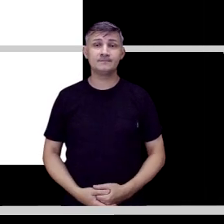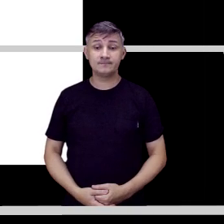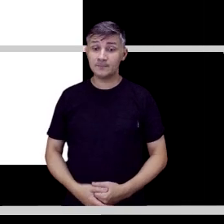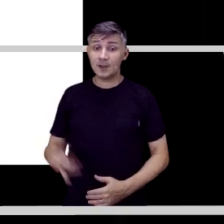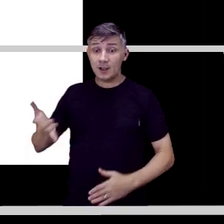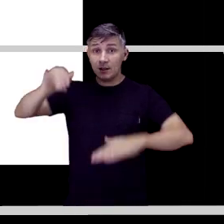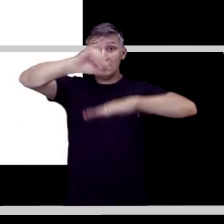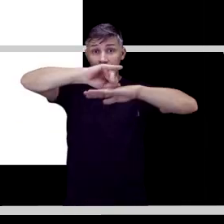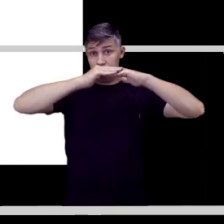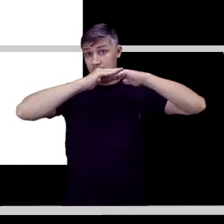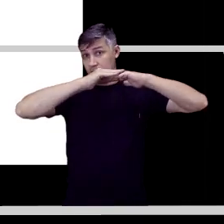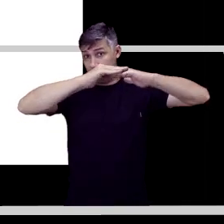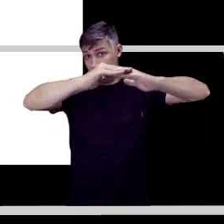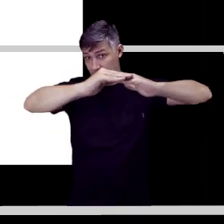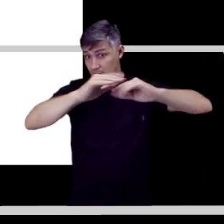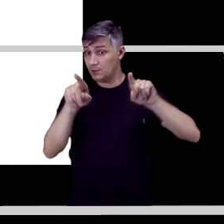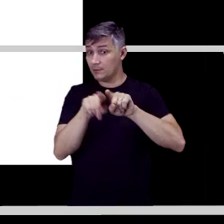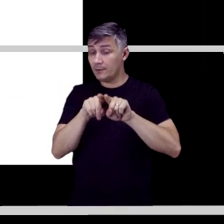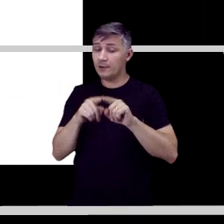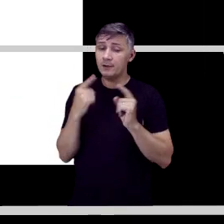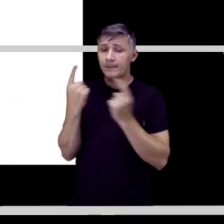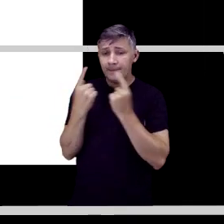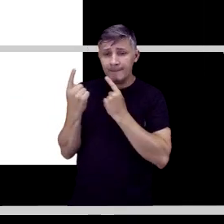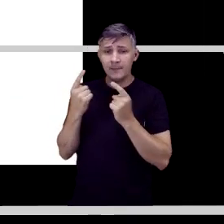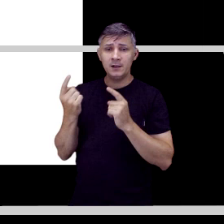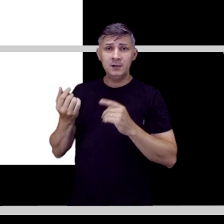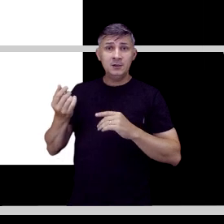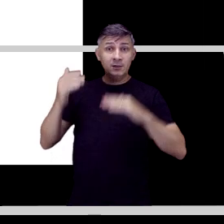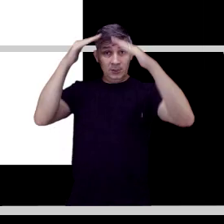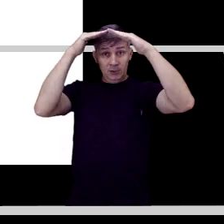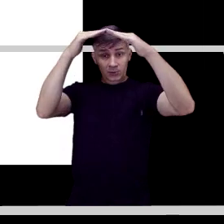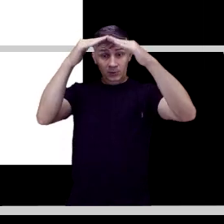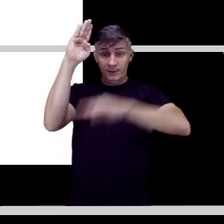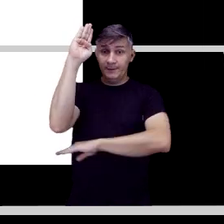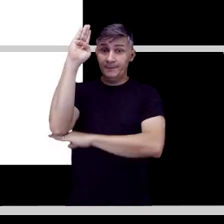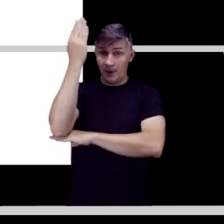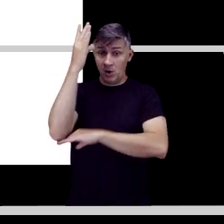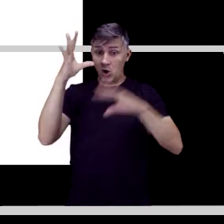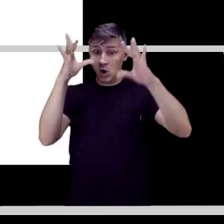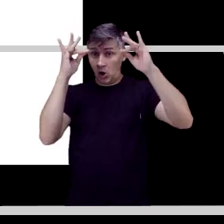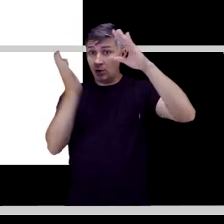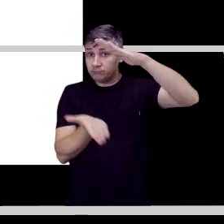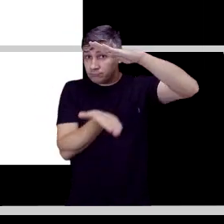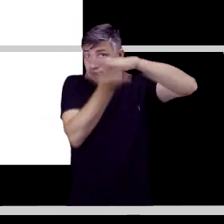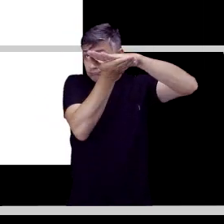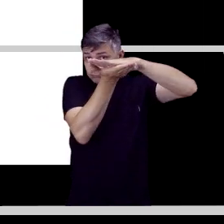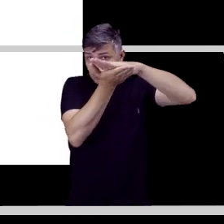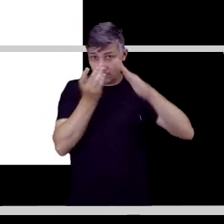Essa laje, também num diálogo com a cobertura de madeira laminada colada em cima, ela foi feita